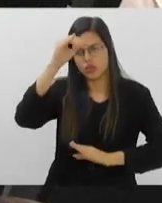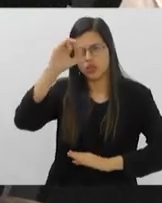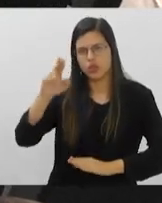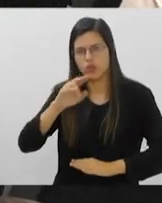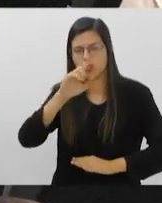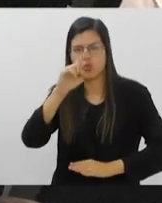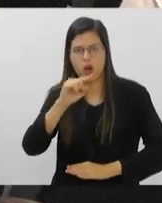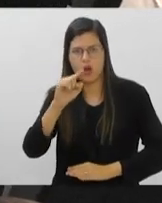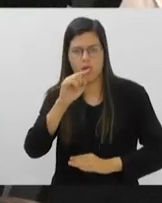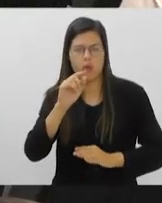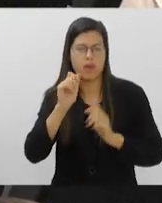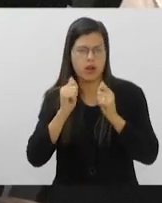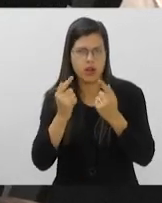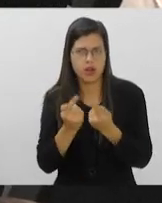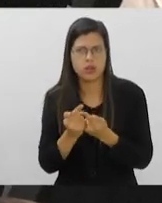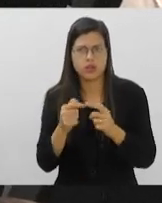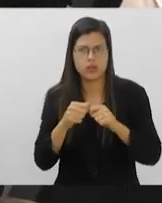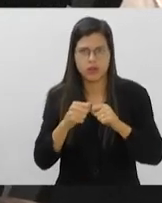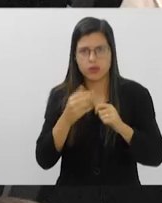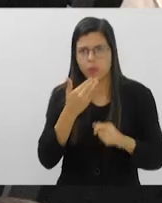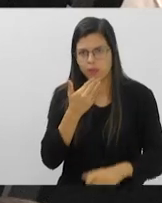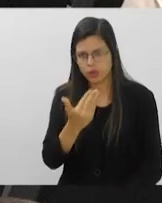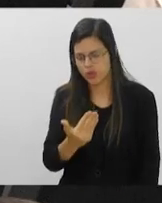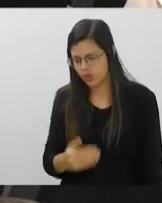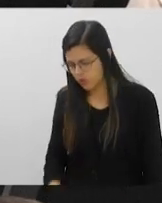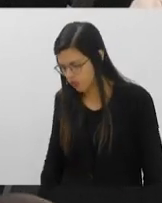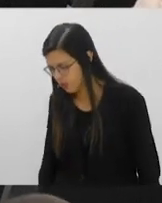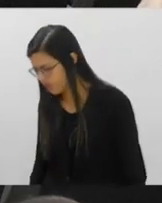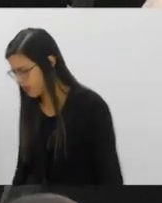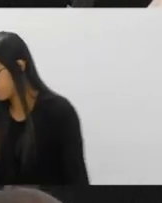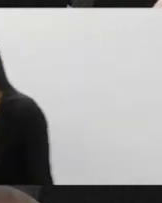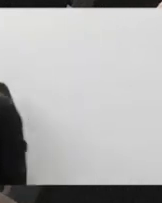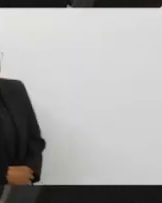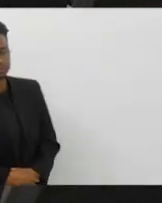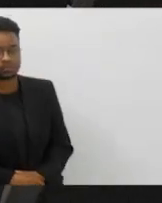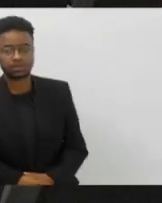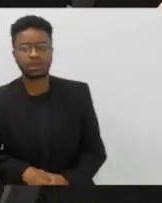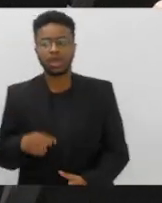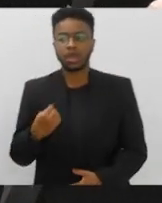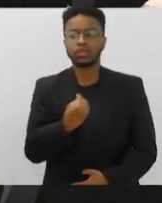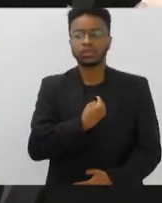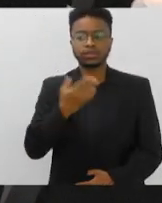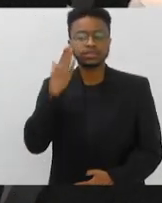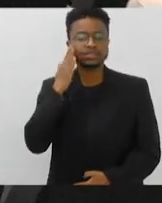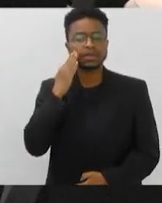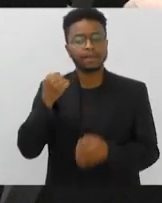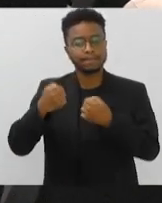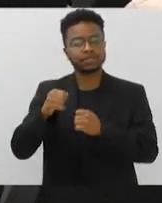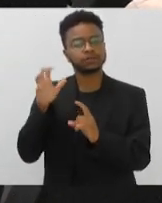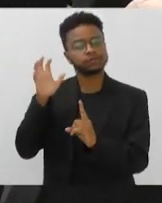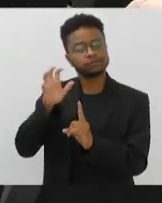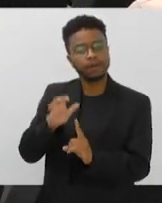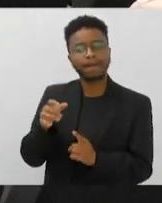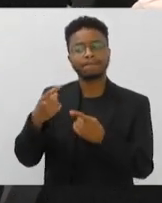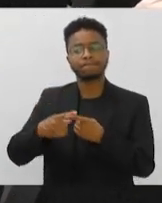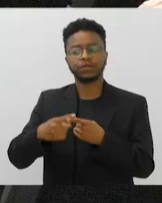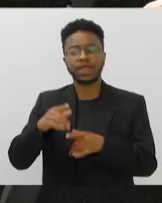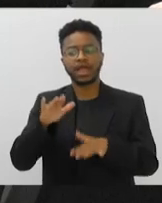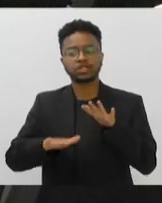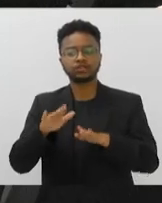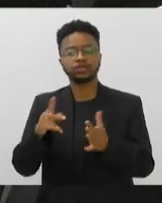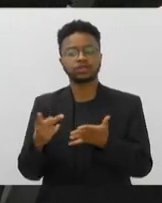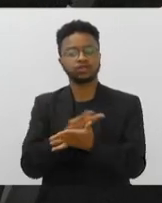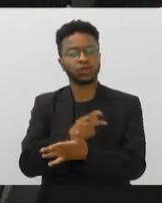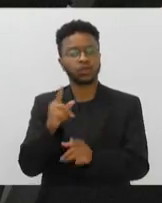encaminhamento essas duas frentes que a gente vai fazer que a gente sabe que tem tem que fazer a pressão que às vezes Vocês ficam naquela coisa da